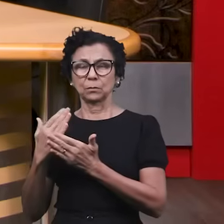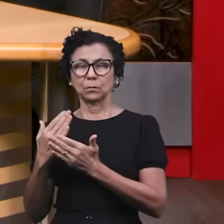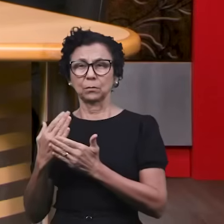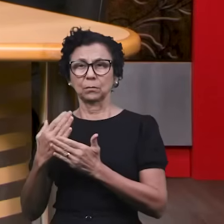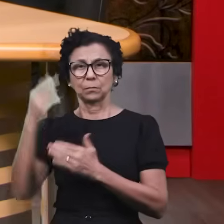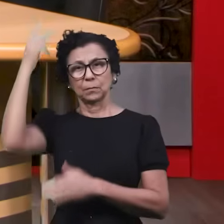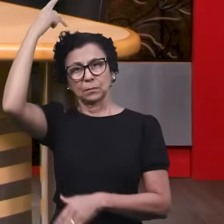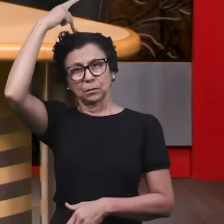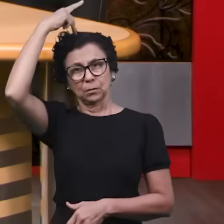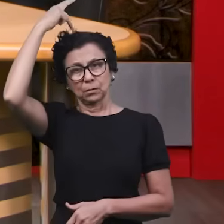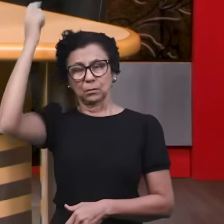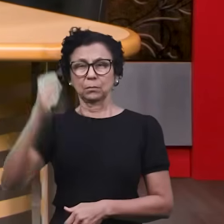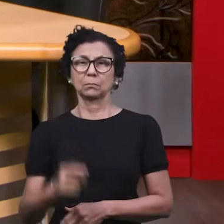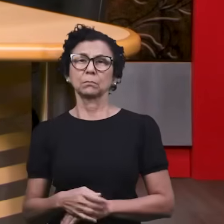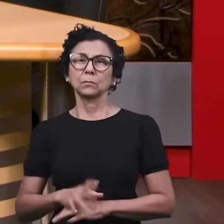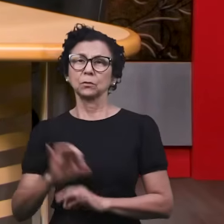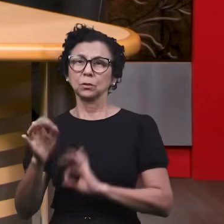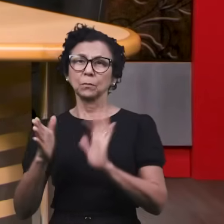projeto.